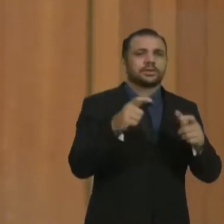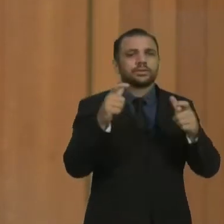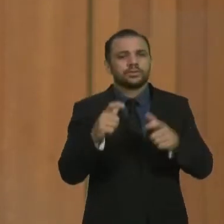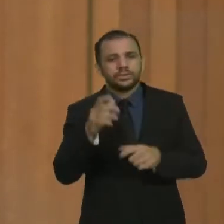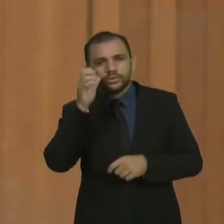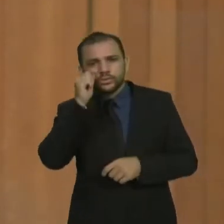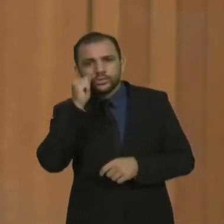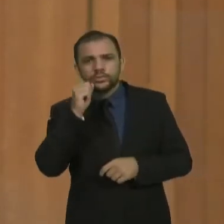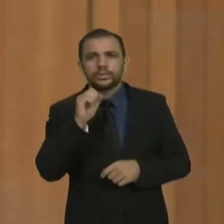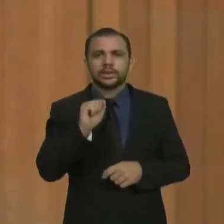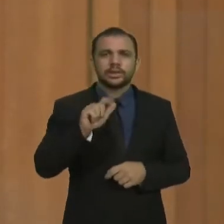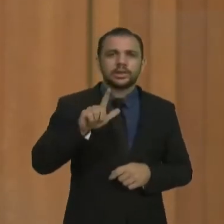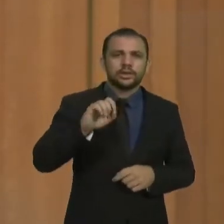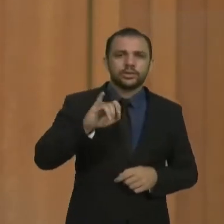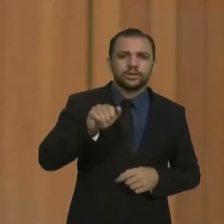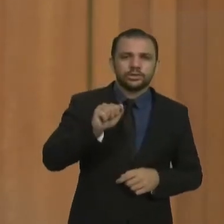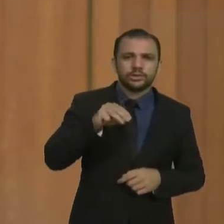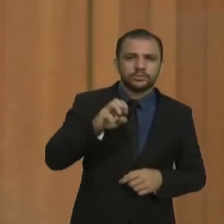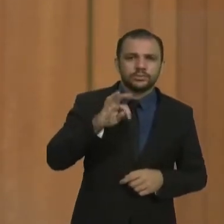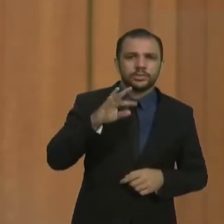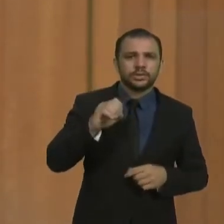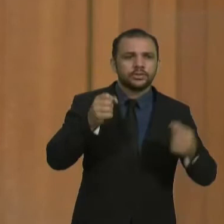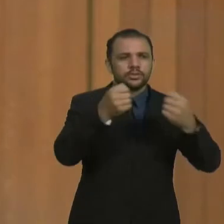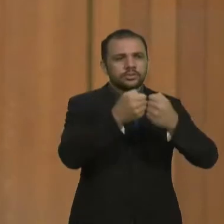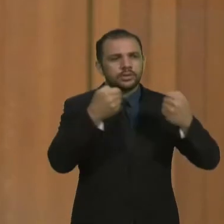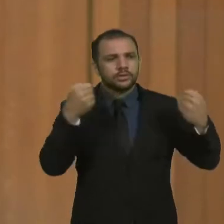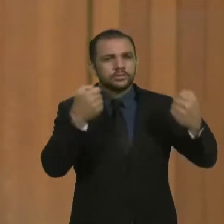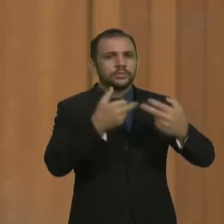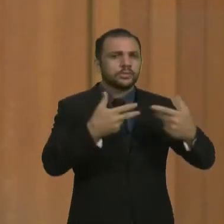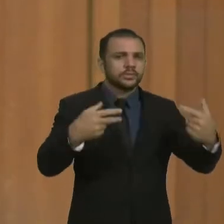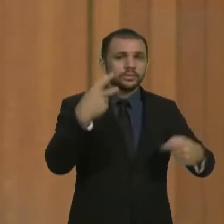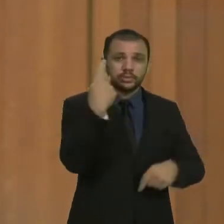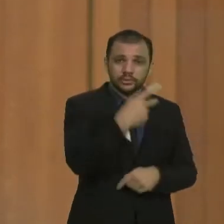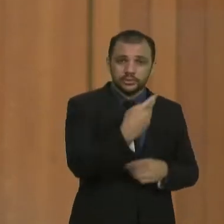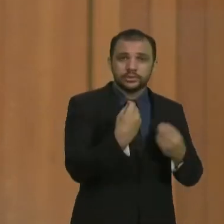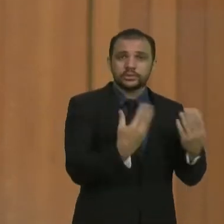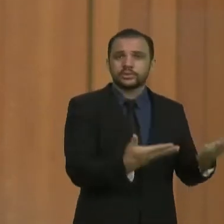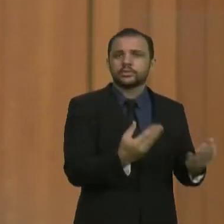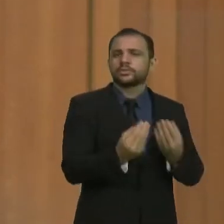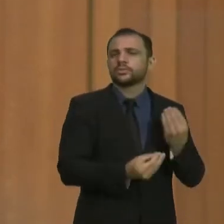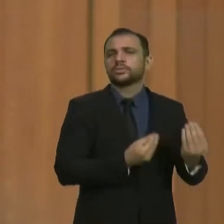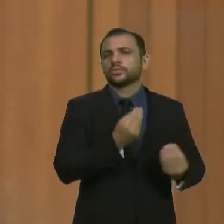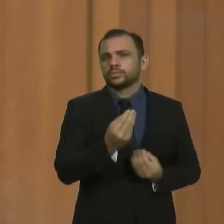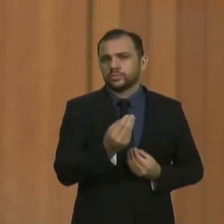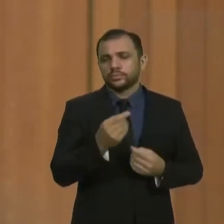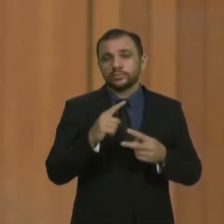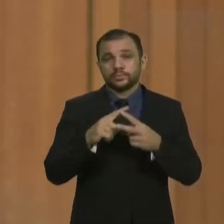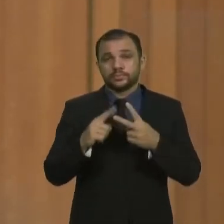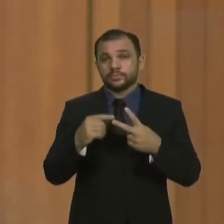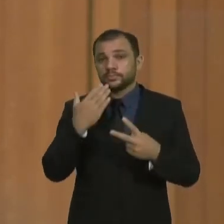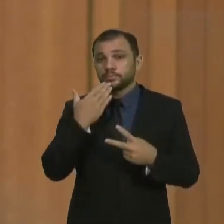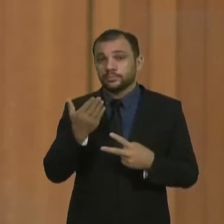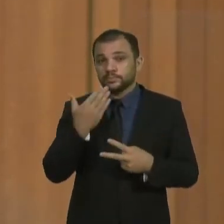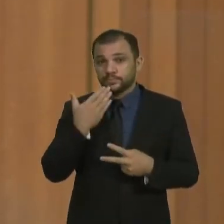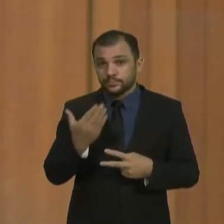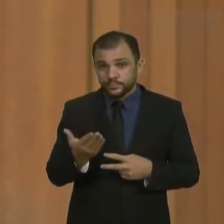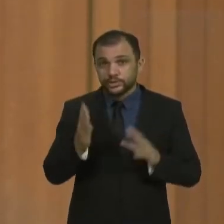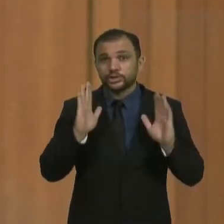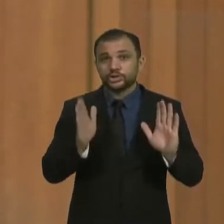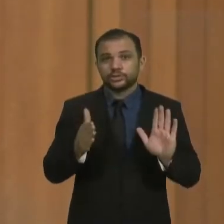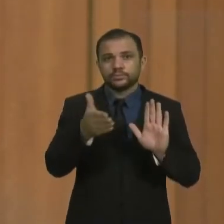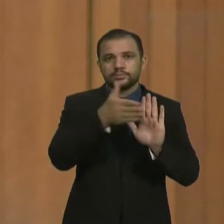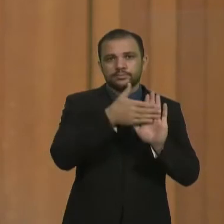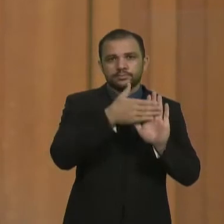alojamento, armários, as condições de trabalho desenvolvidas. Esses dois requerimentos estão na pauta de votação